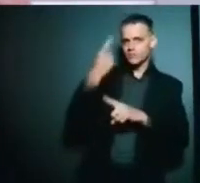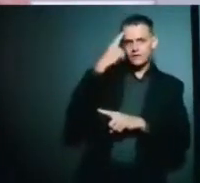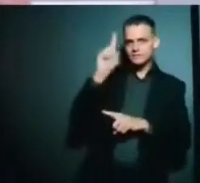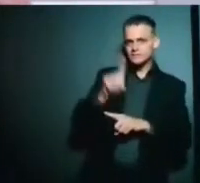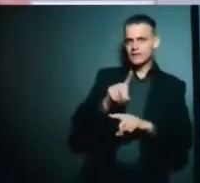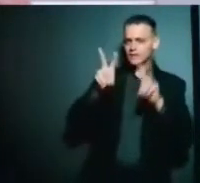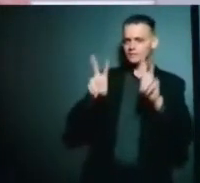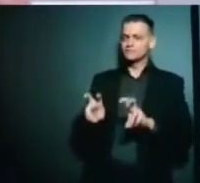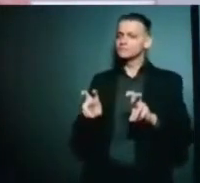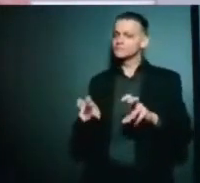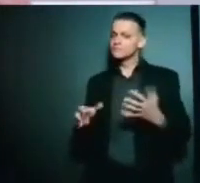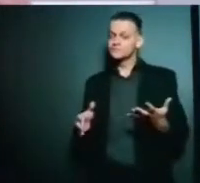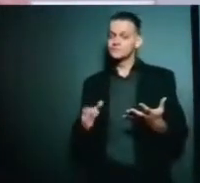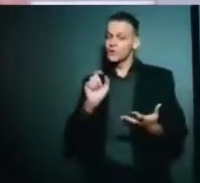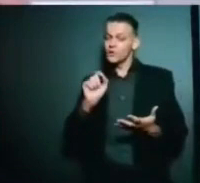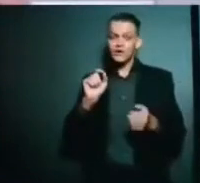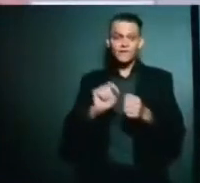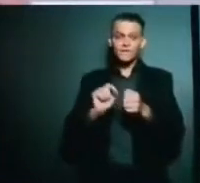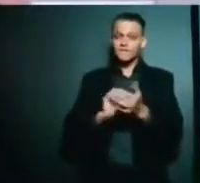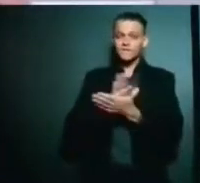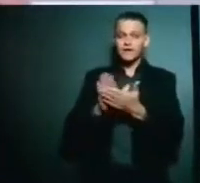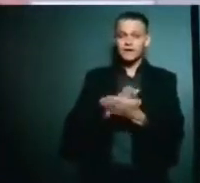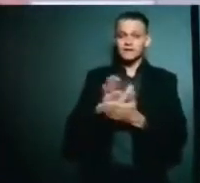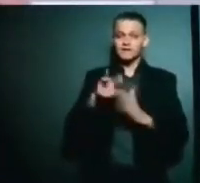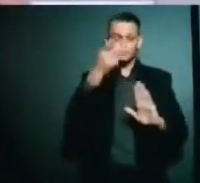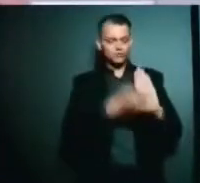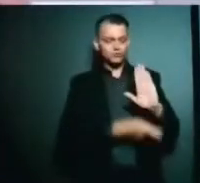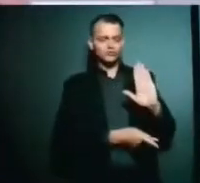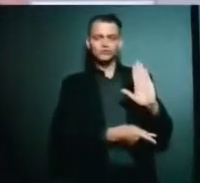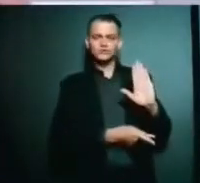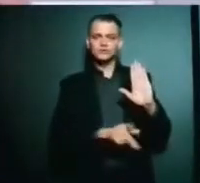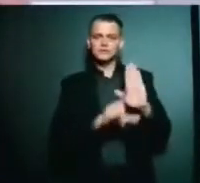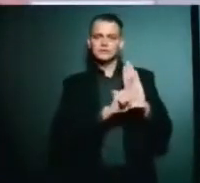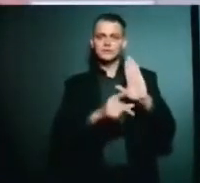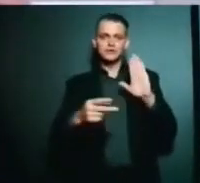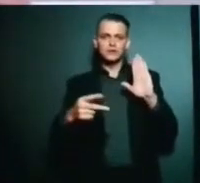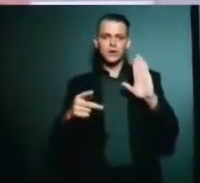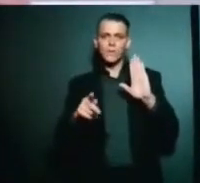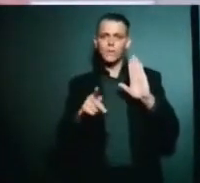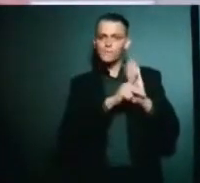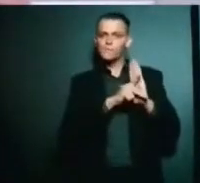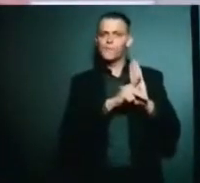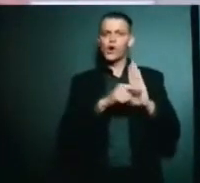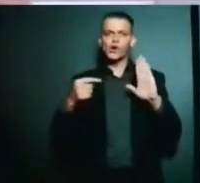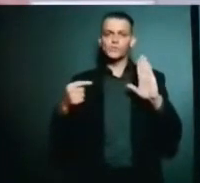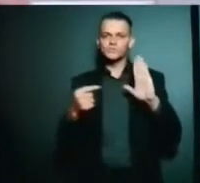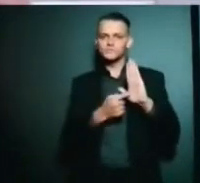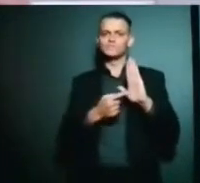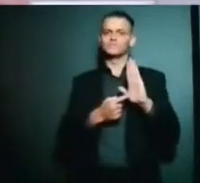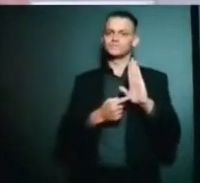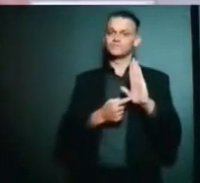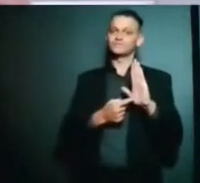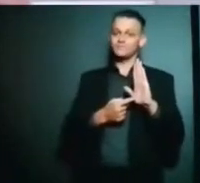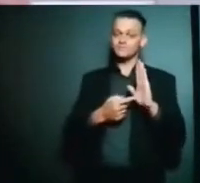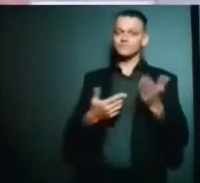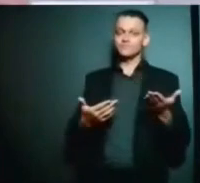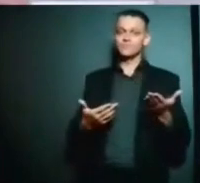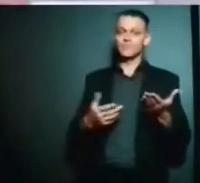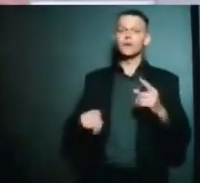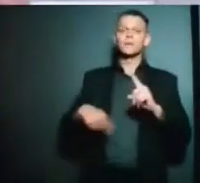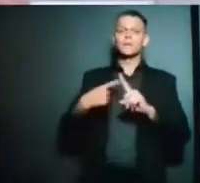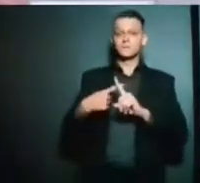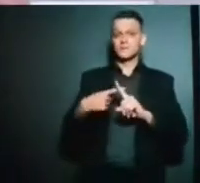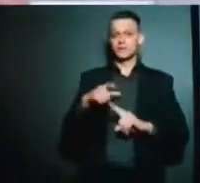assunto, e não fazem frente a projetos que são claramente uma desconfiguração do direito. Além